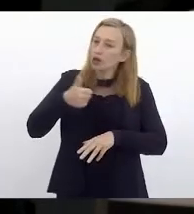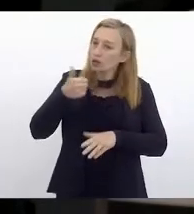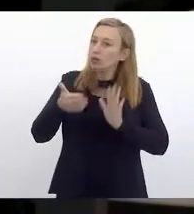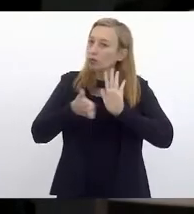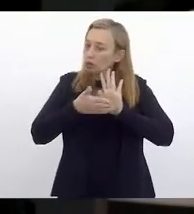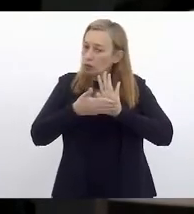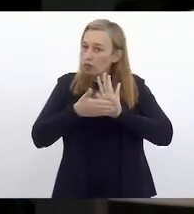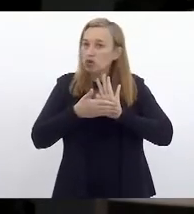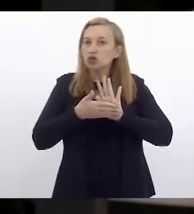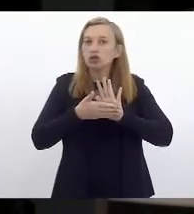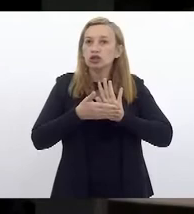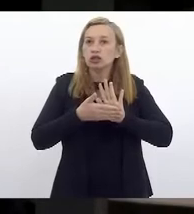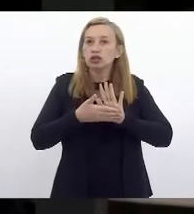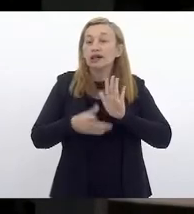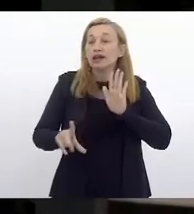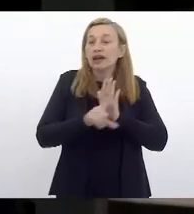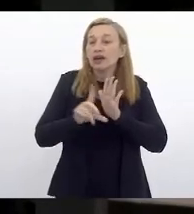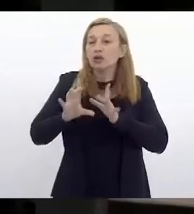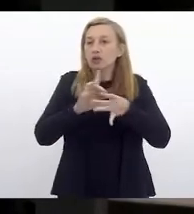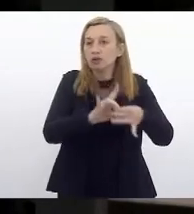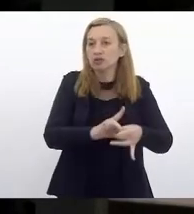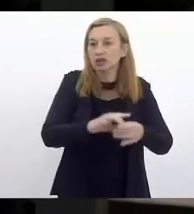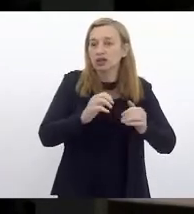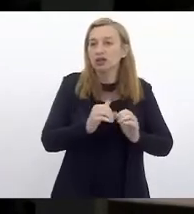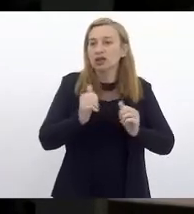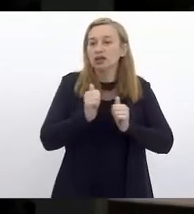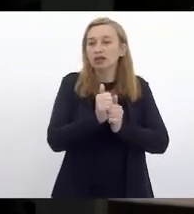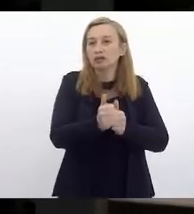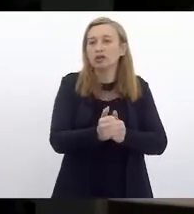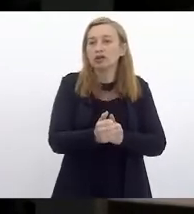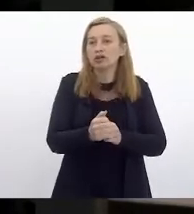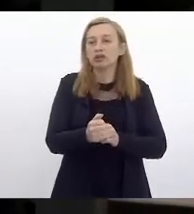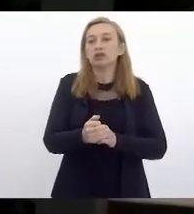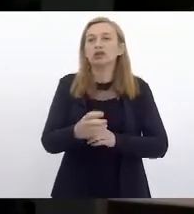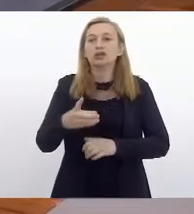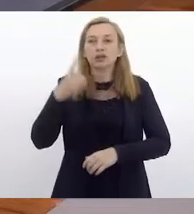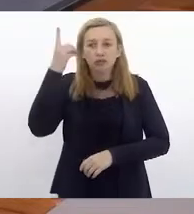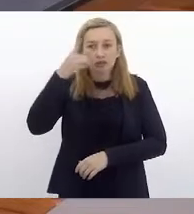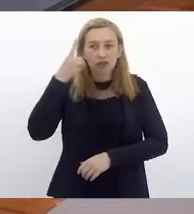proposta de lei complementar encaminhada pelo deputado André.